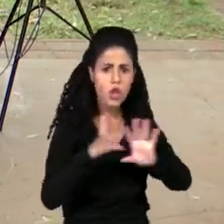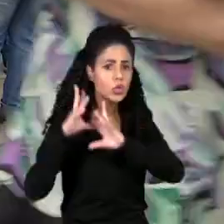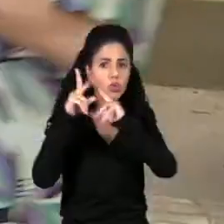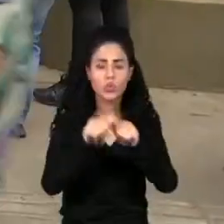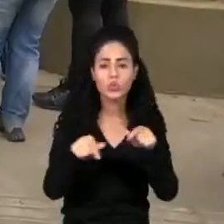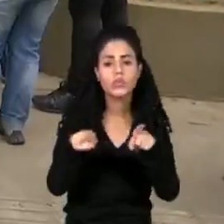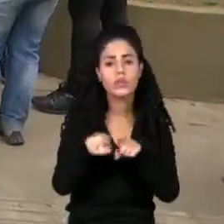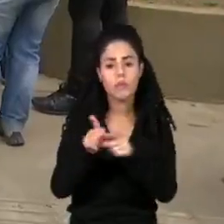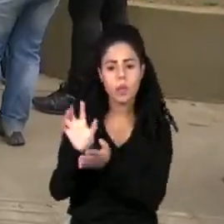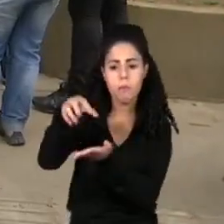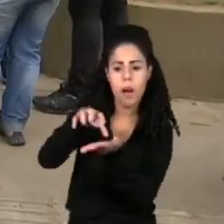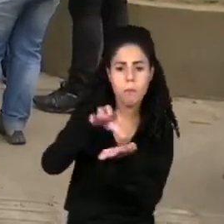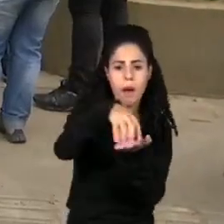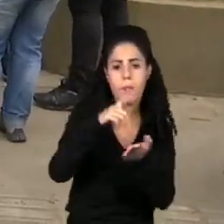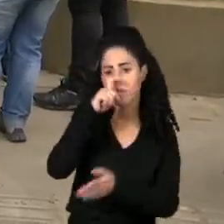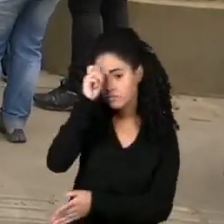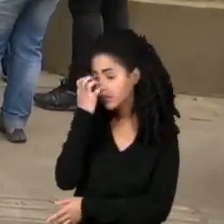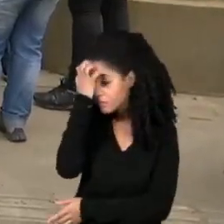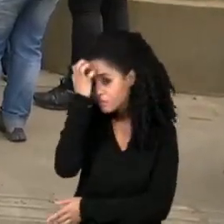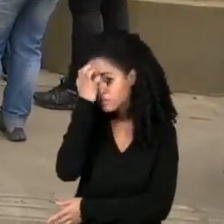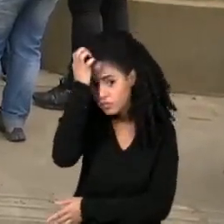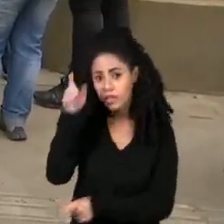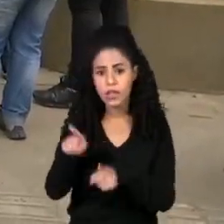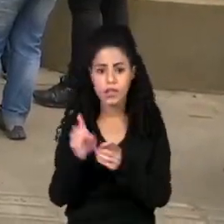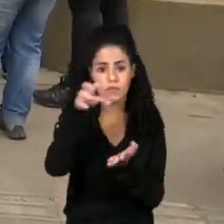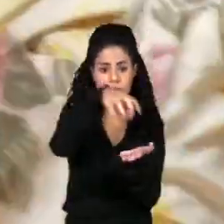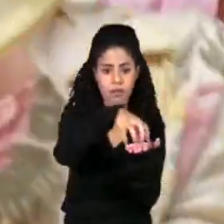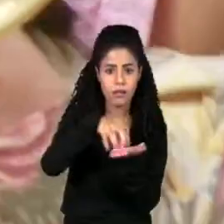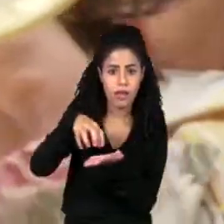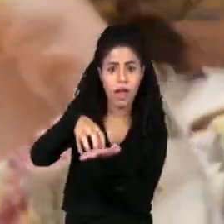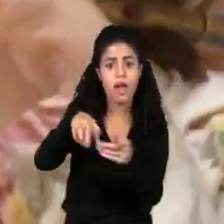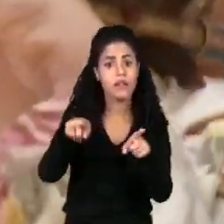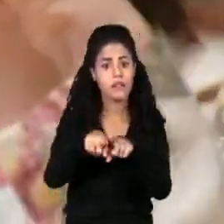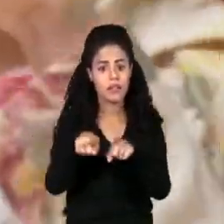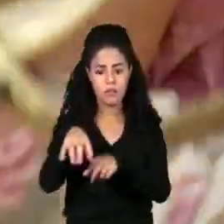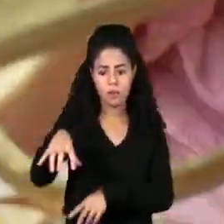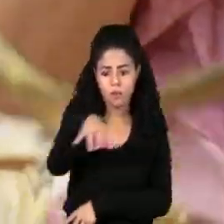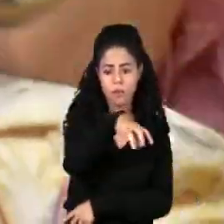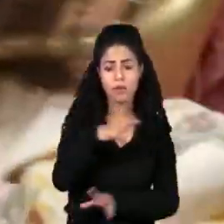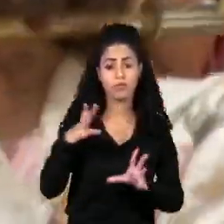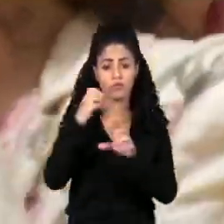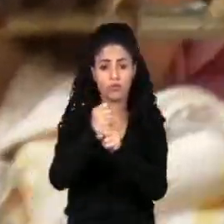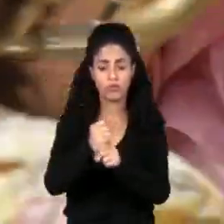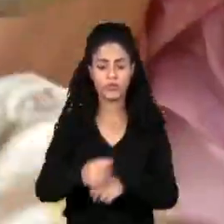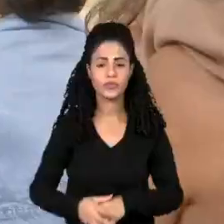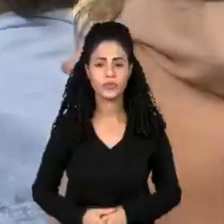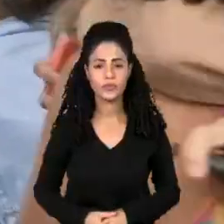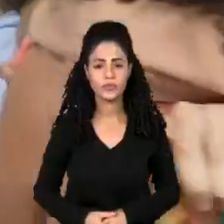Associados, Instituto Vladimir Herzog, Instituto Elifas Andreato e Instituto Premier.